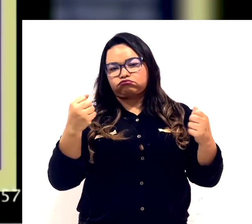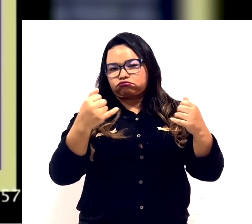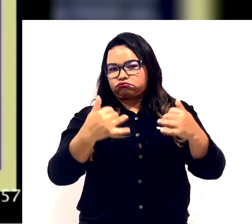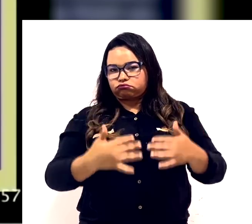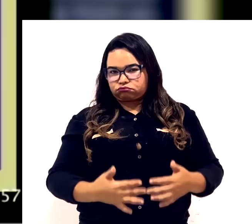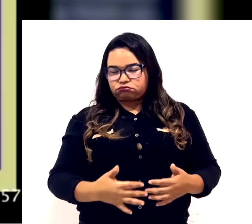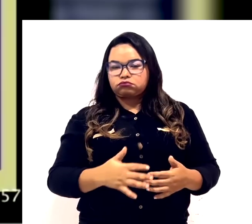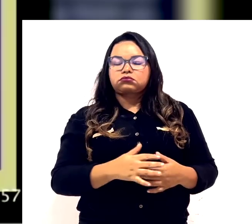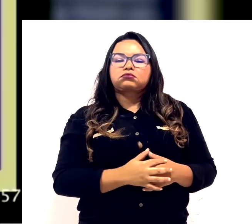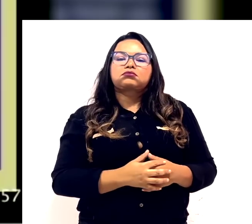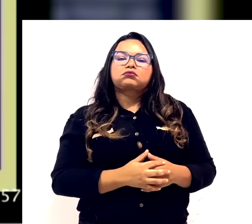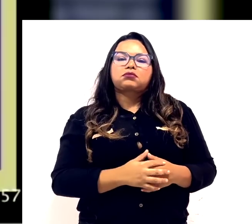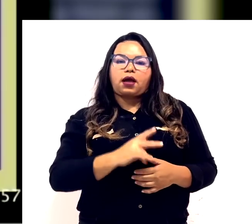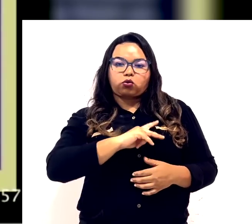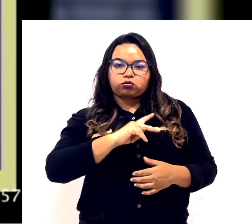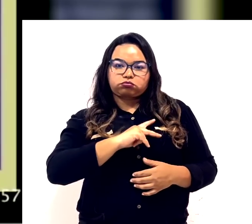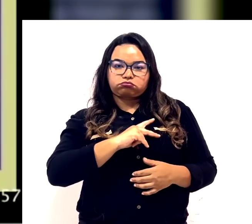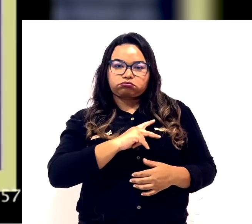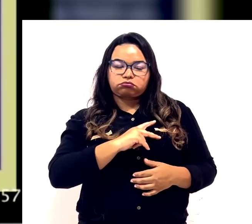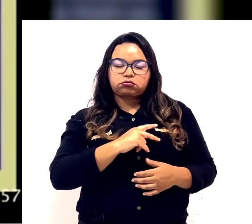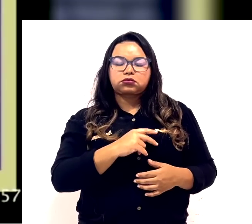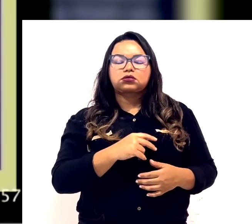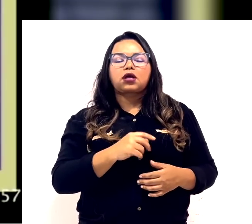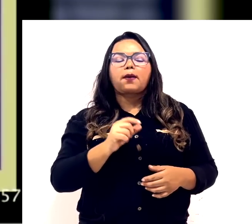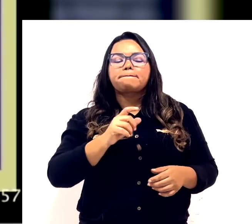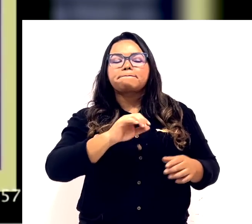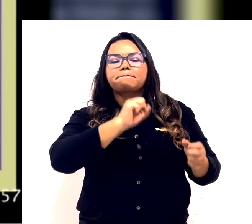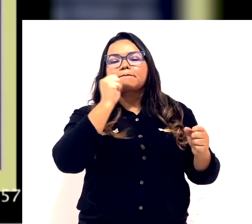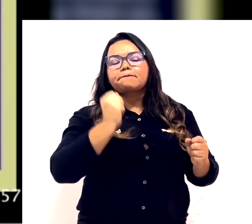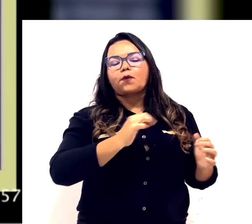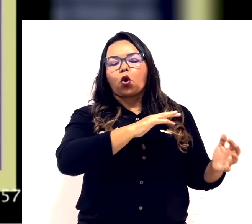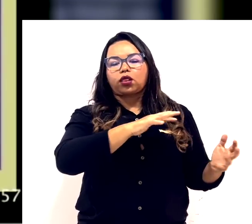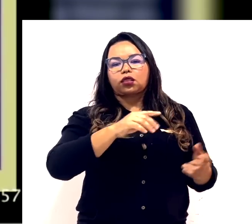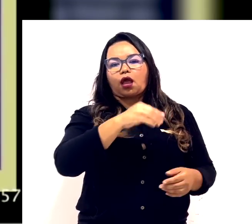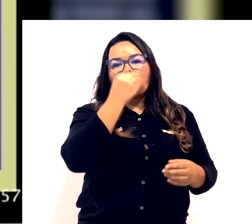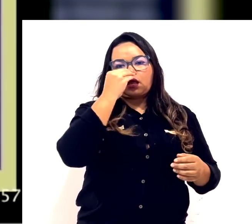que se levantará. Ora, irmão, rogando pela vinda